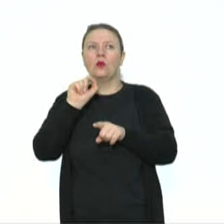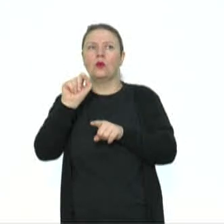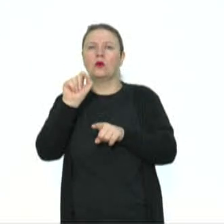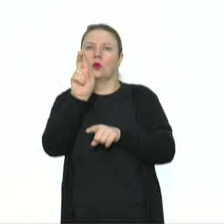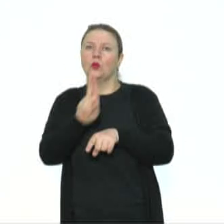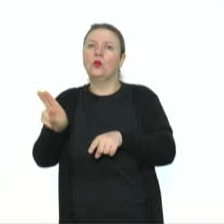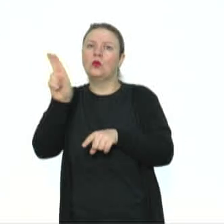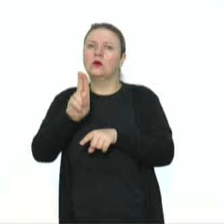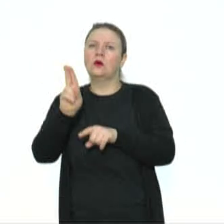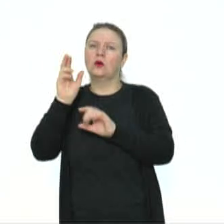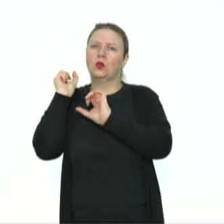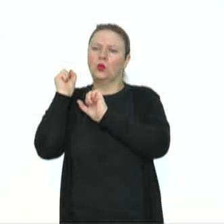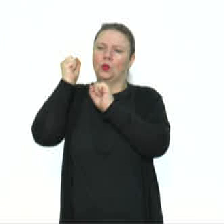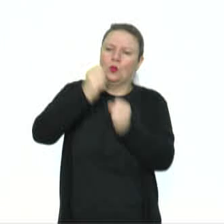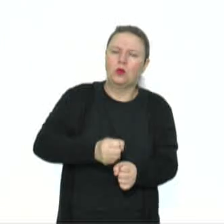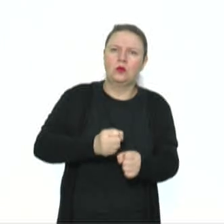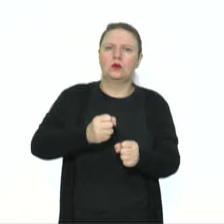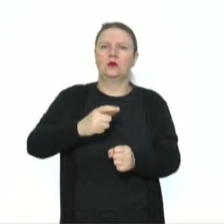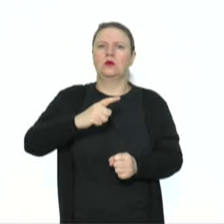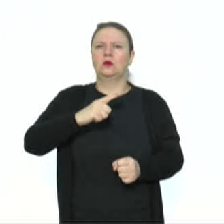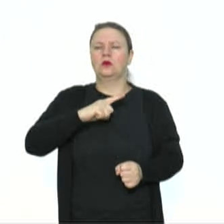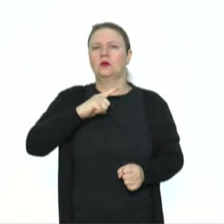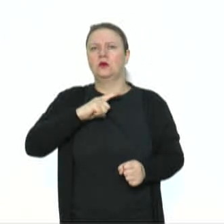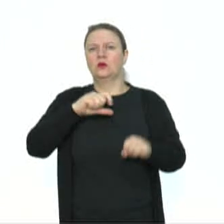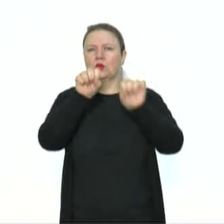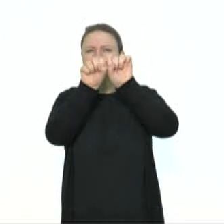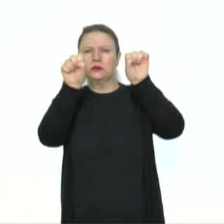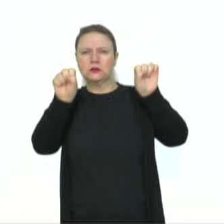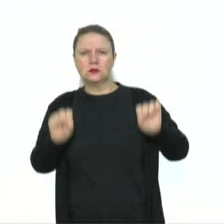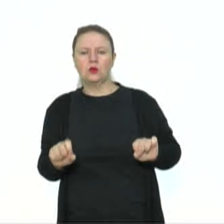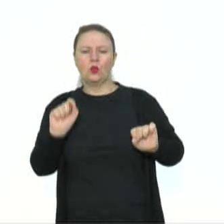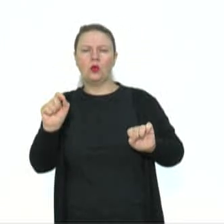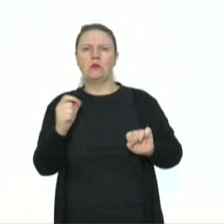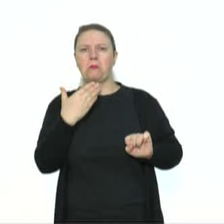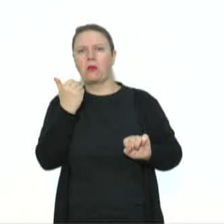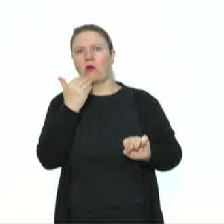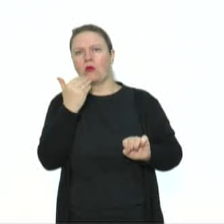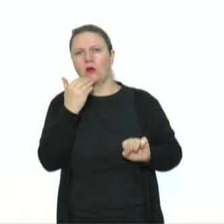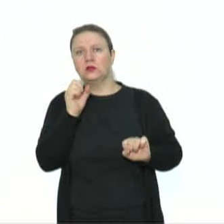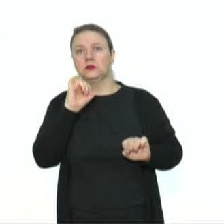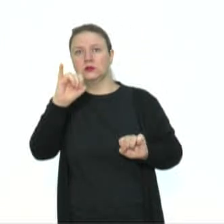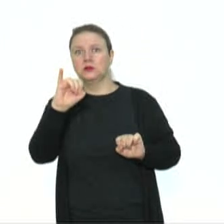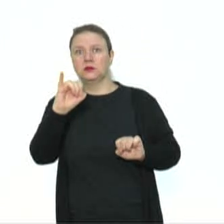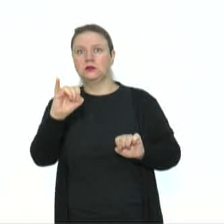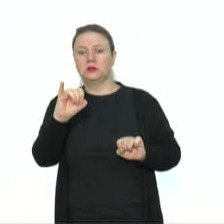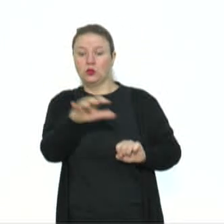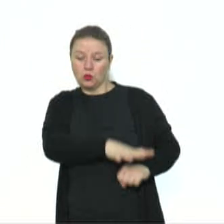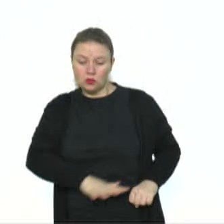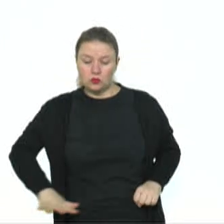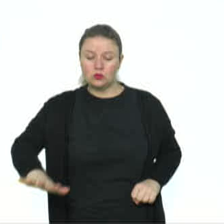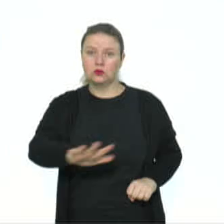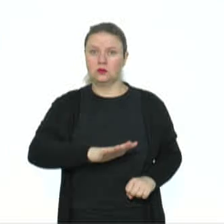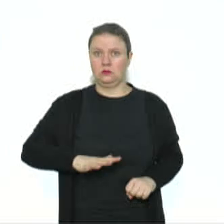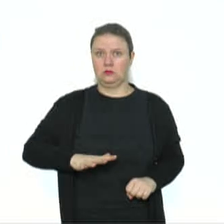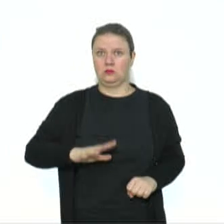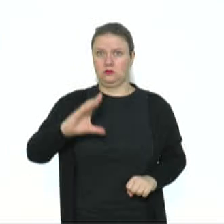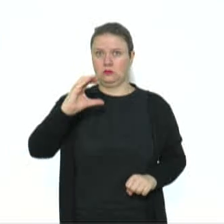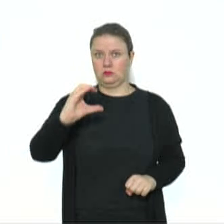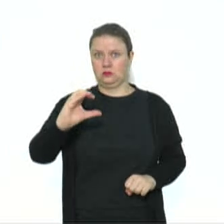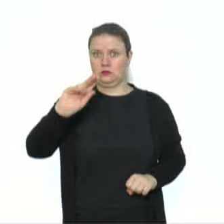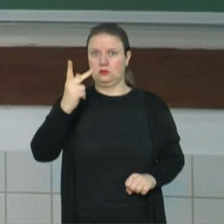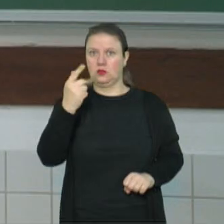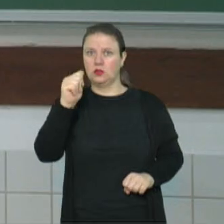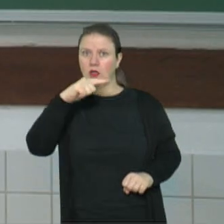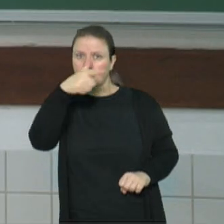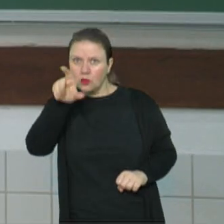corpo. Então ele constatou que no início o sistema funcionava muito melhor se a luta fosse no chão, né? Então não era igual, a luta